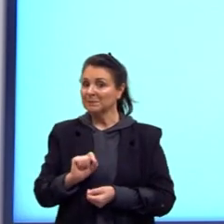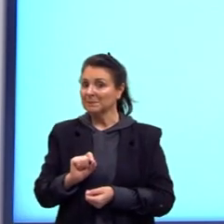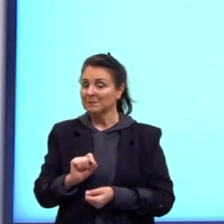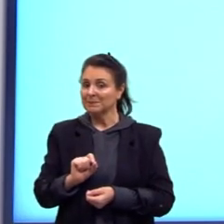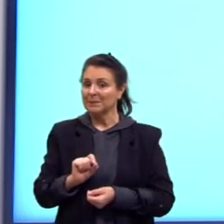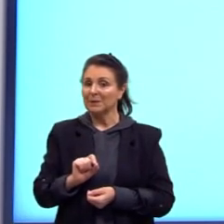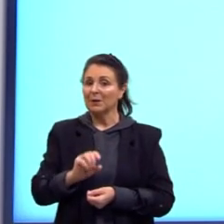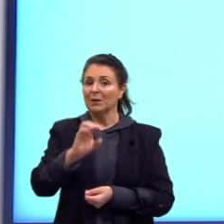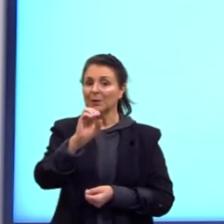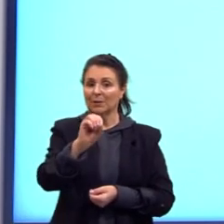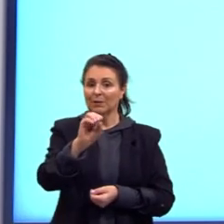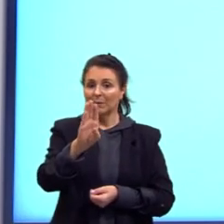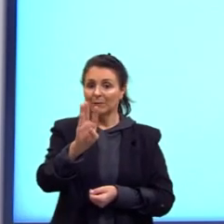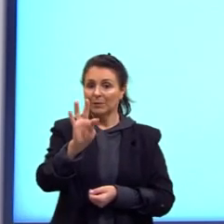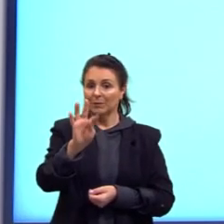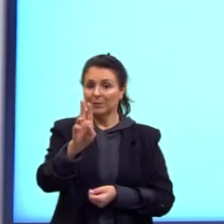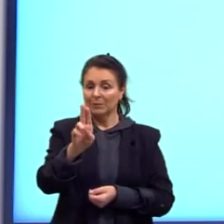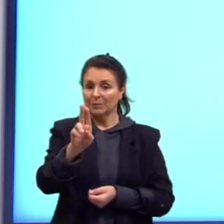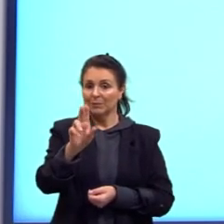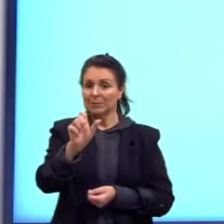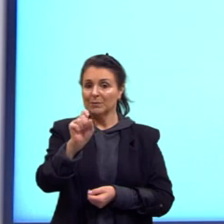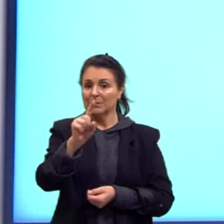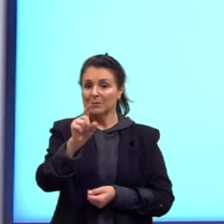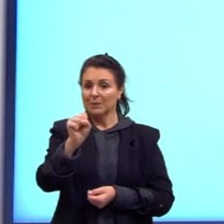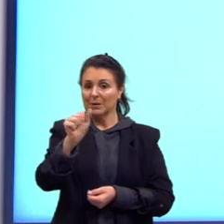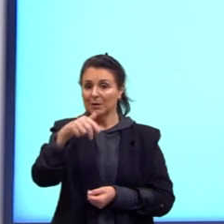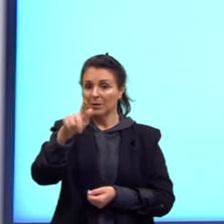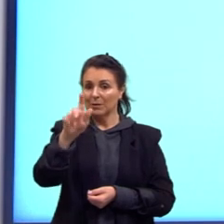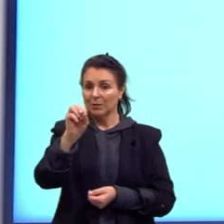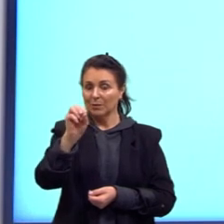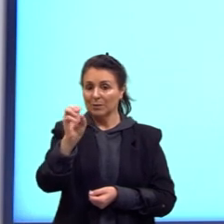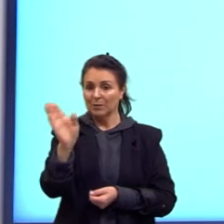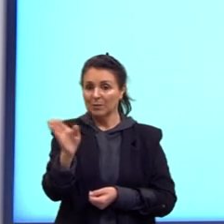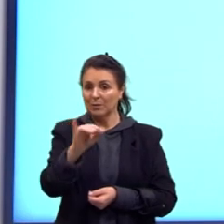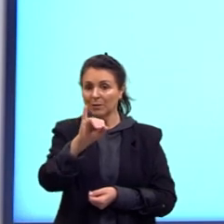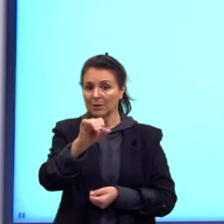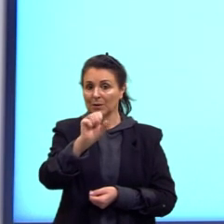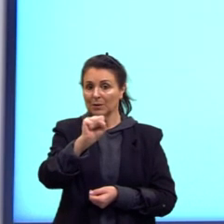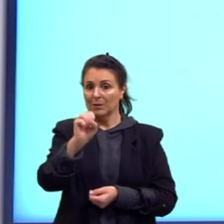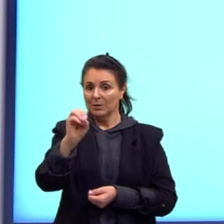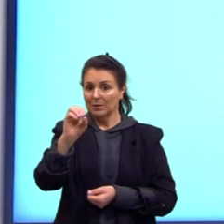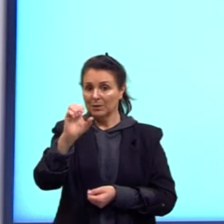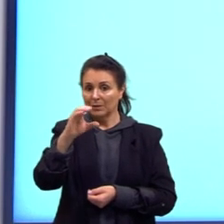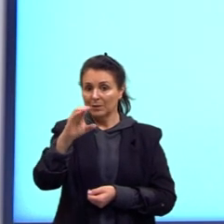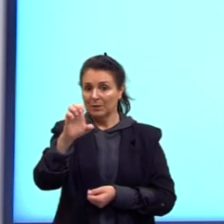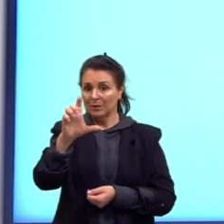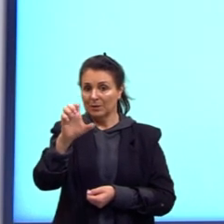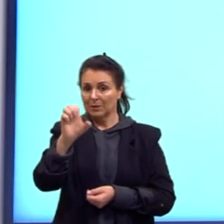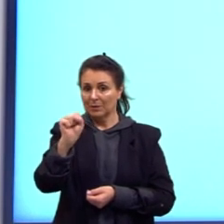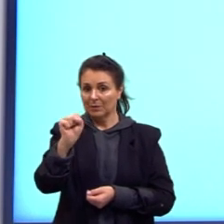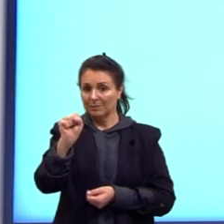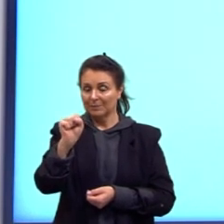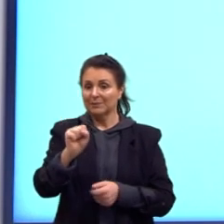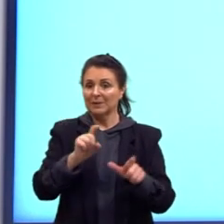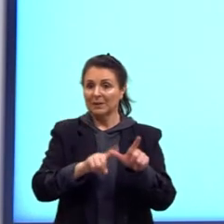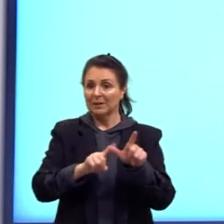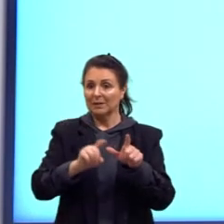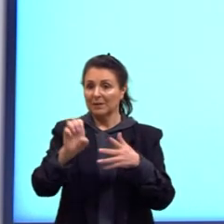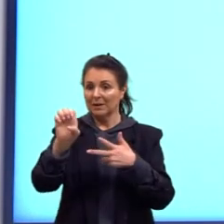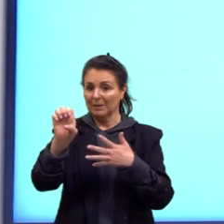né o obtusângulo isósceles letra e ó e aqui eu trouxe